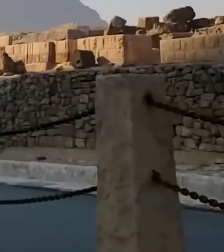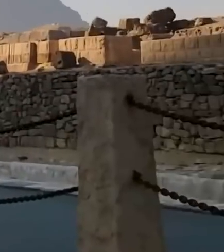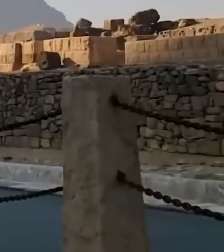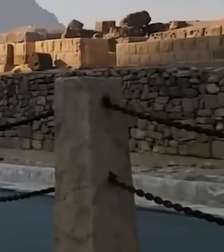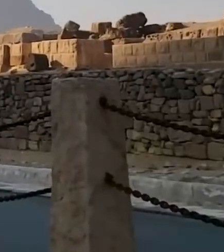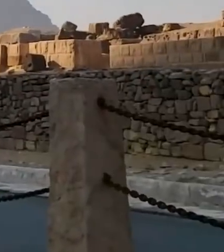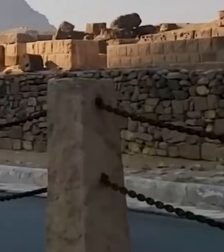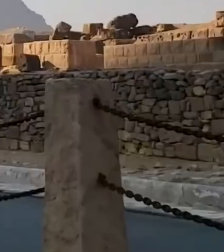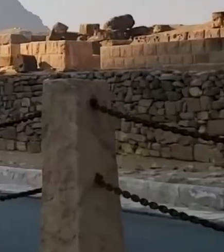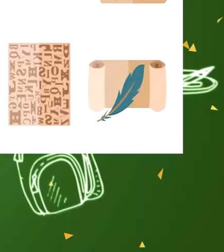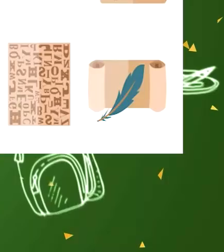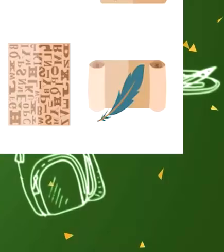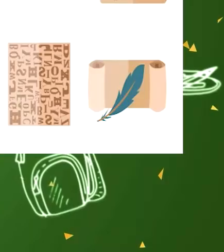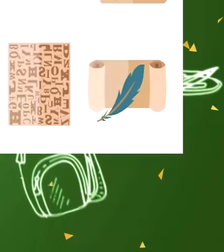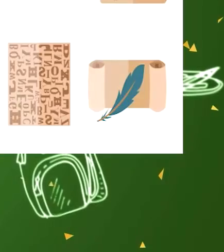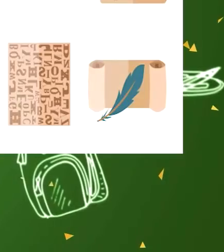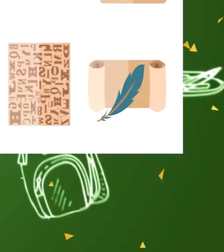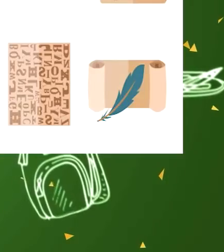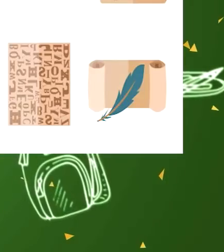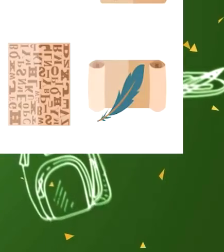O tempo passou